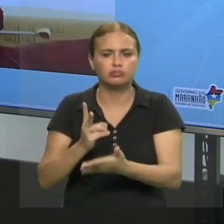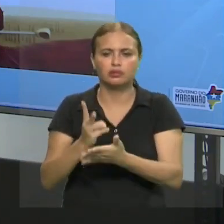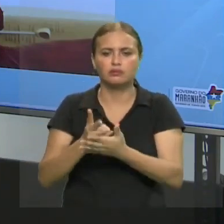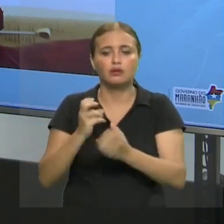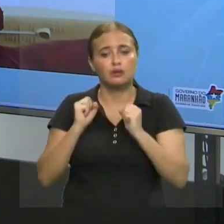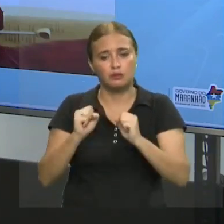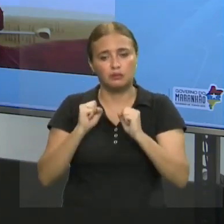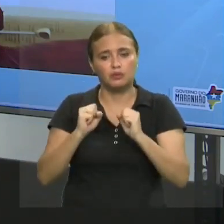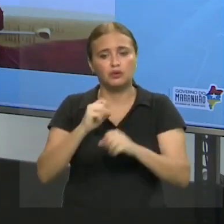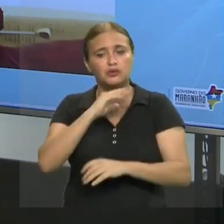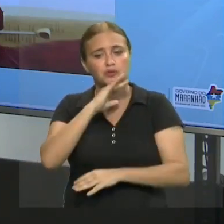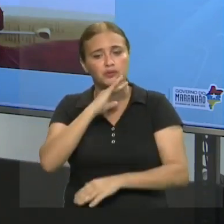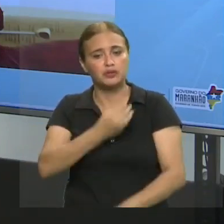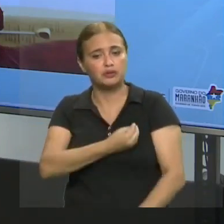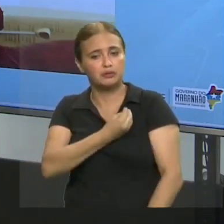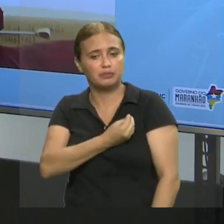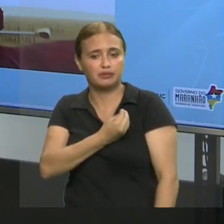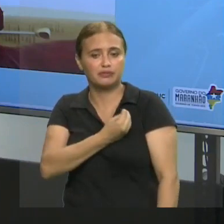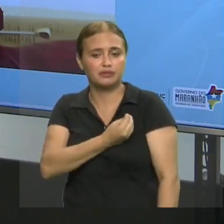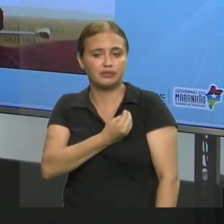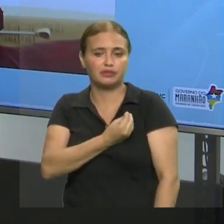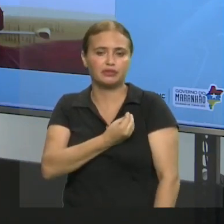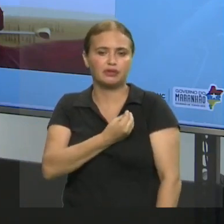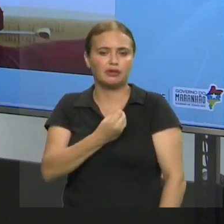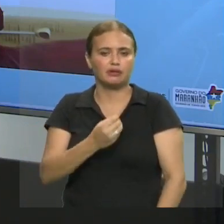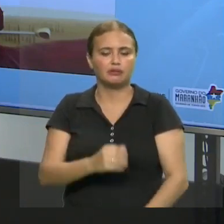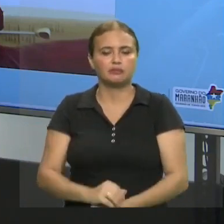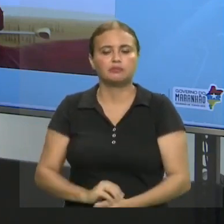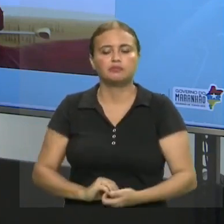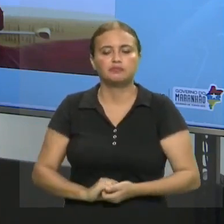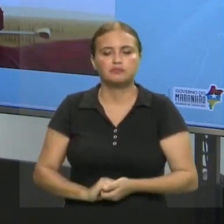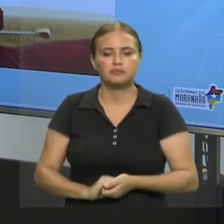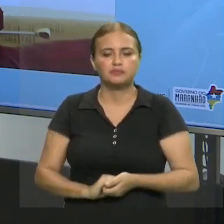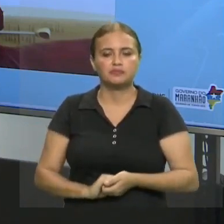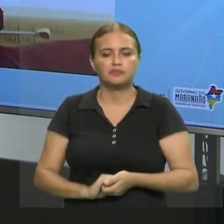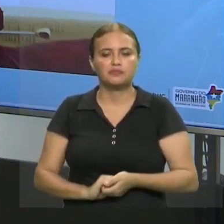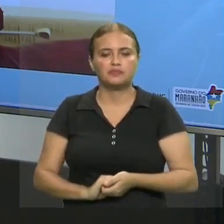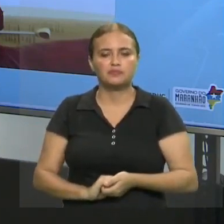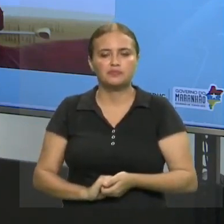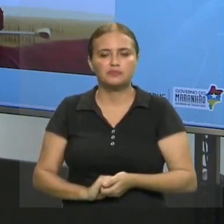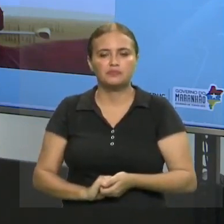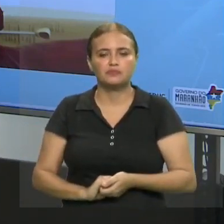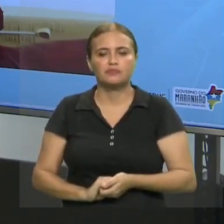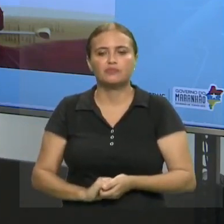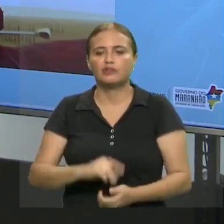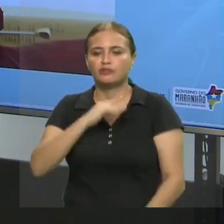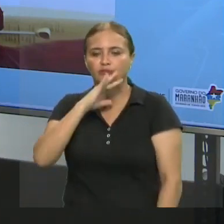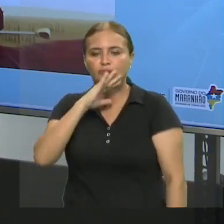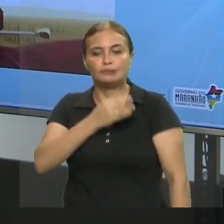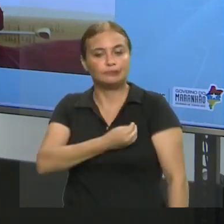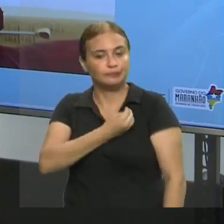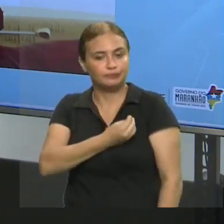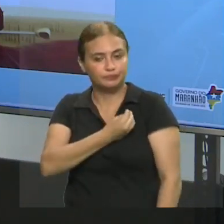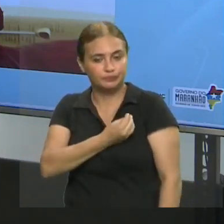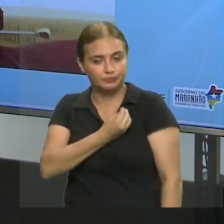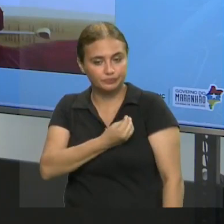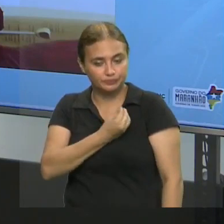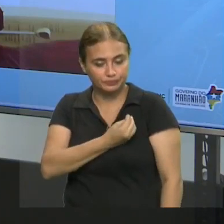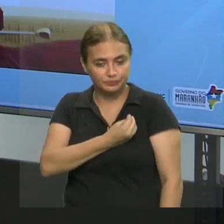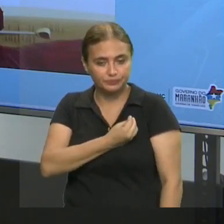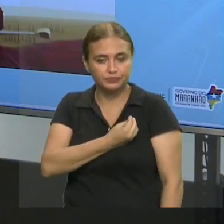tão forte na gente que a gente não consegue mais abrir mão dele e eles já nos prejudicam.